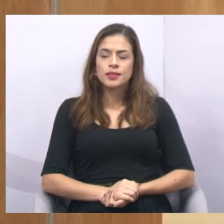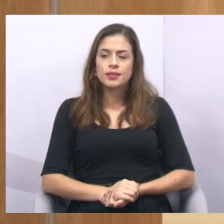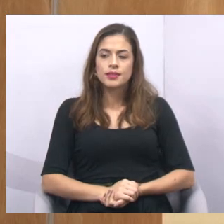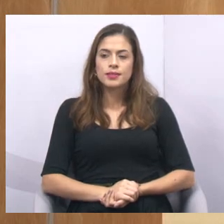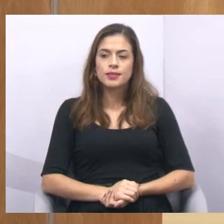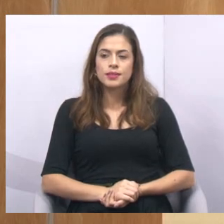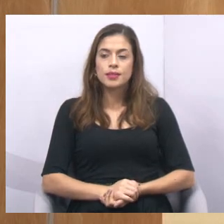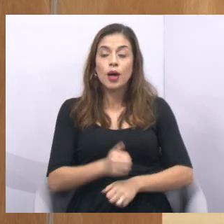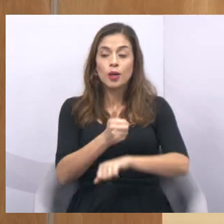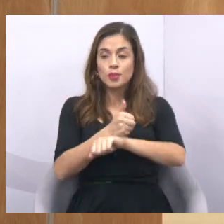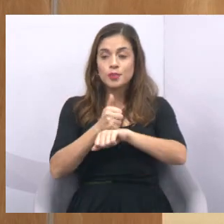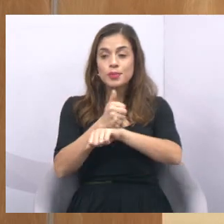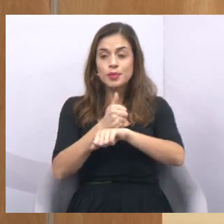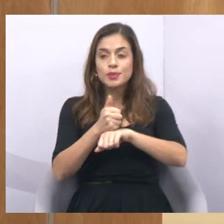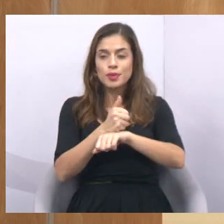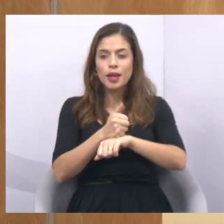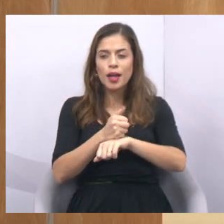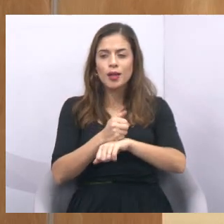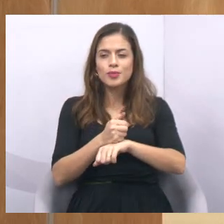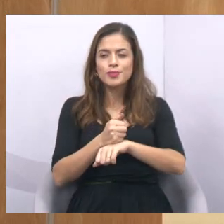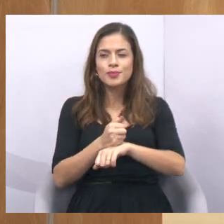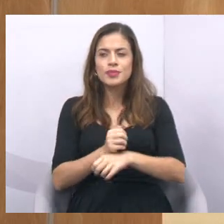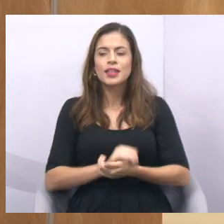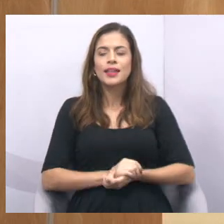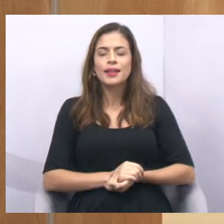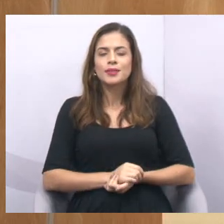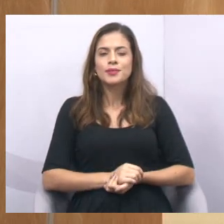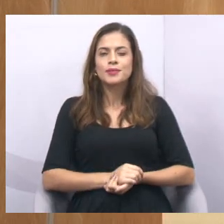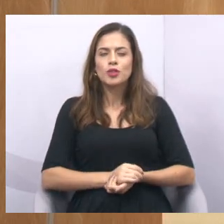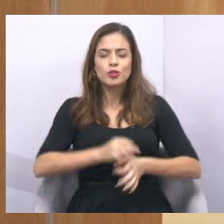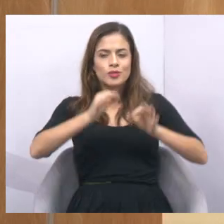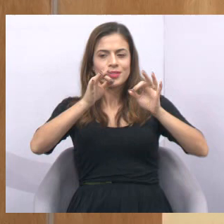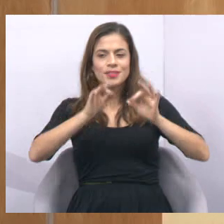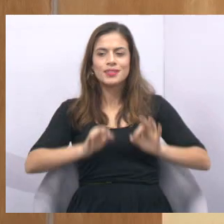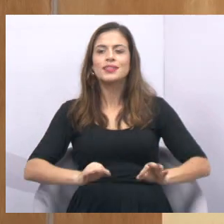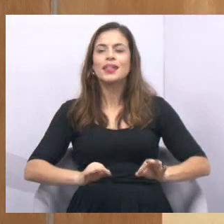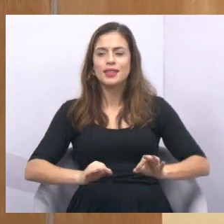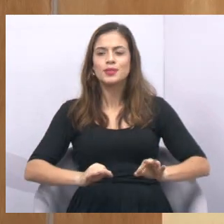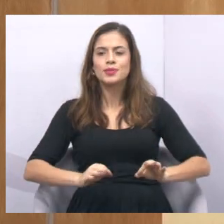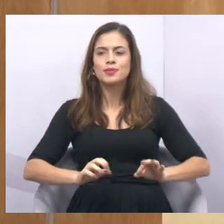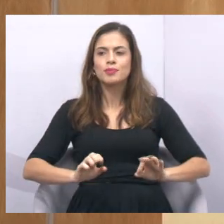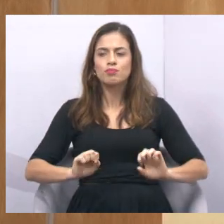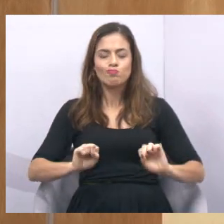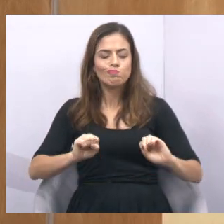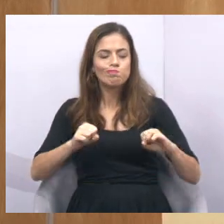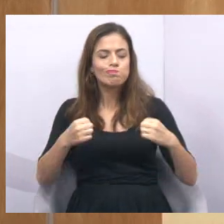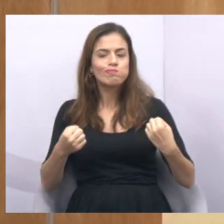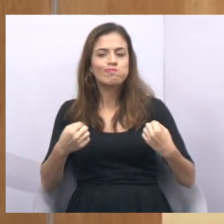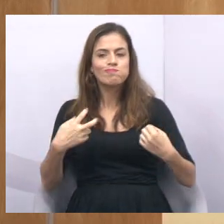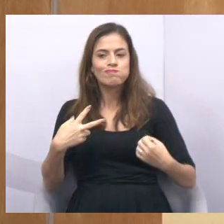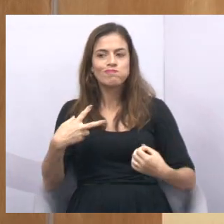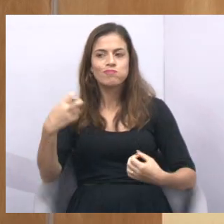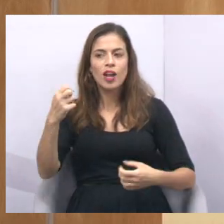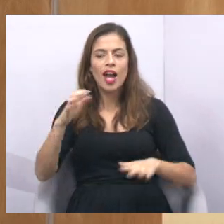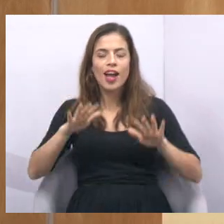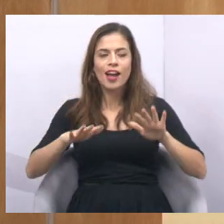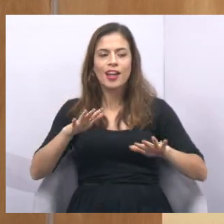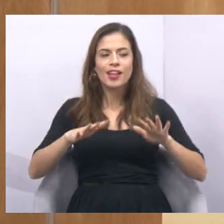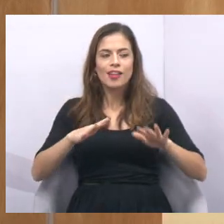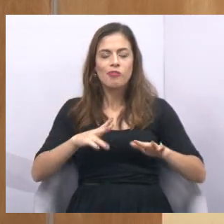Um profissional, como a gente dizia antigamente, um profissional como manda o figurino, extremamente autêntico, às vezes